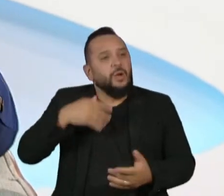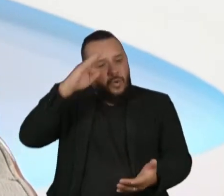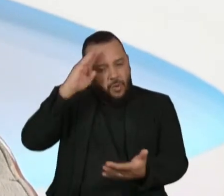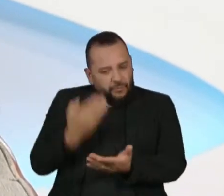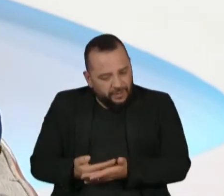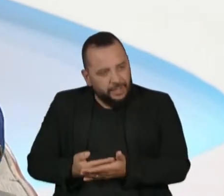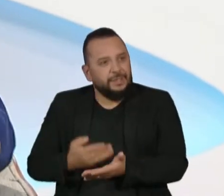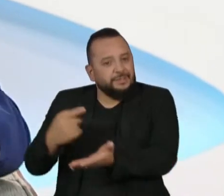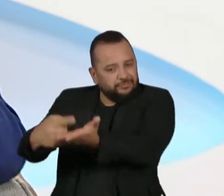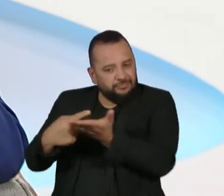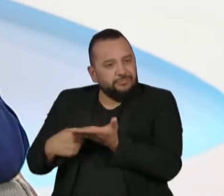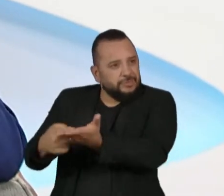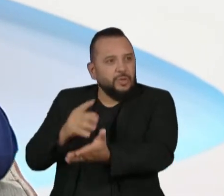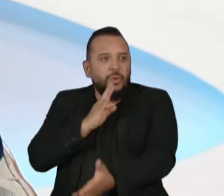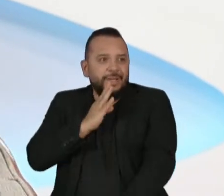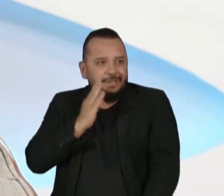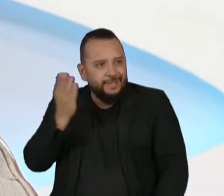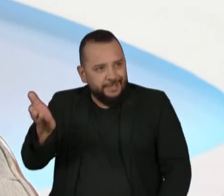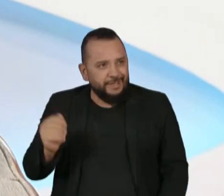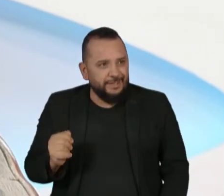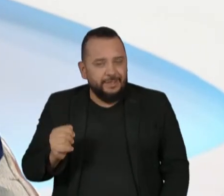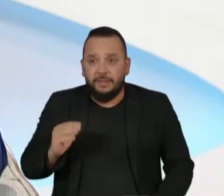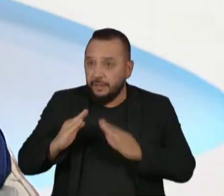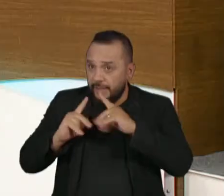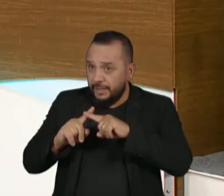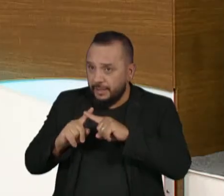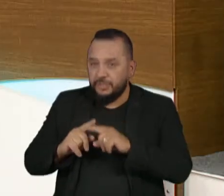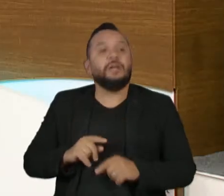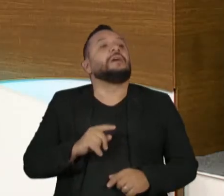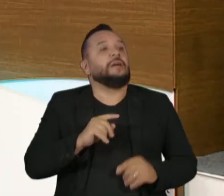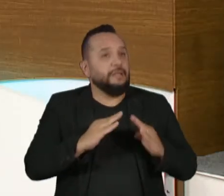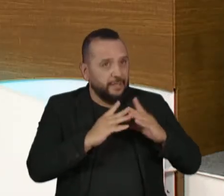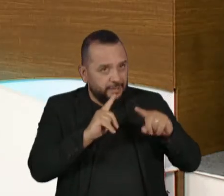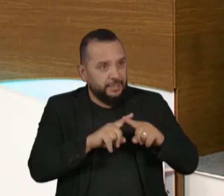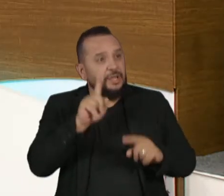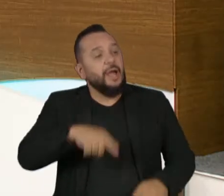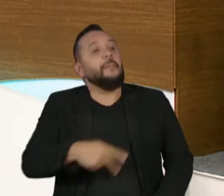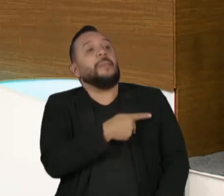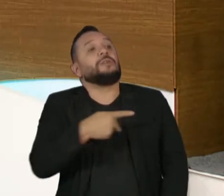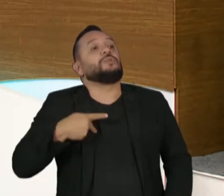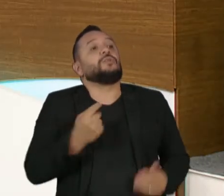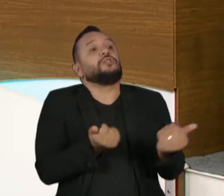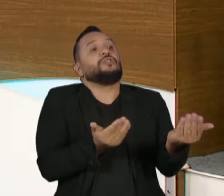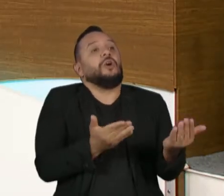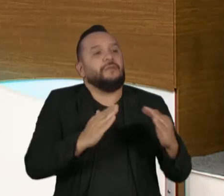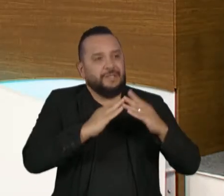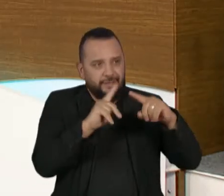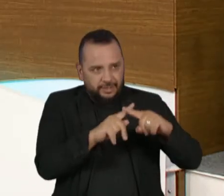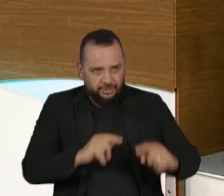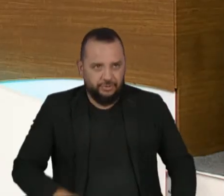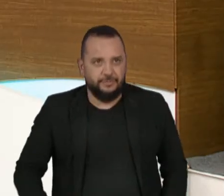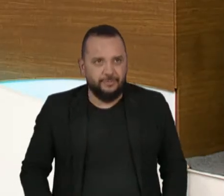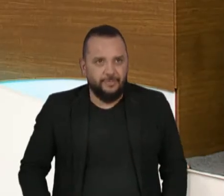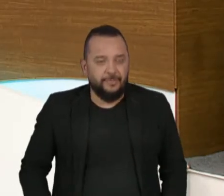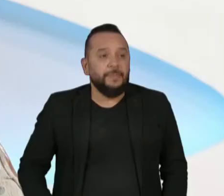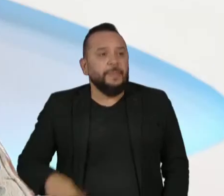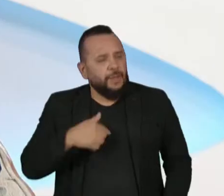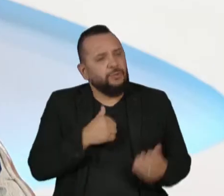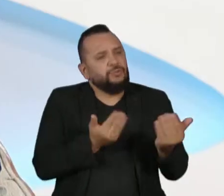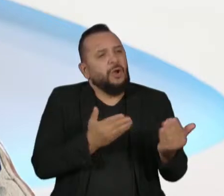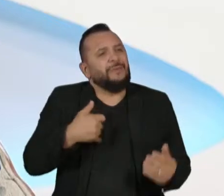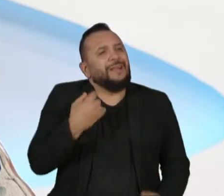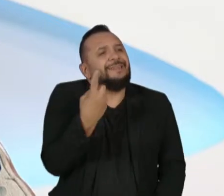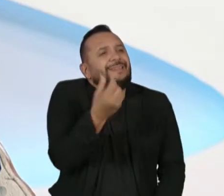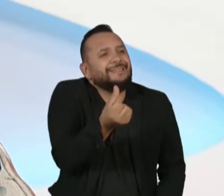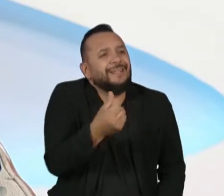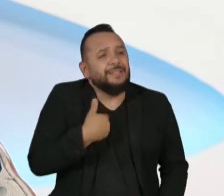confiança, de alguém que eu já conhecia. Da igreja, né? Era o pastor de jovens da época. E aí, eu, muito jovem, querendo